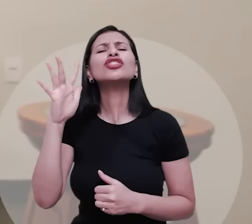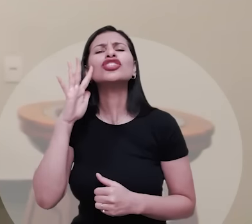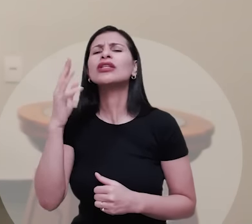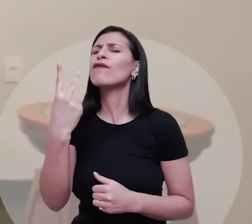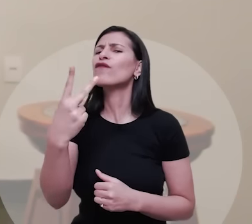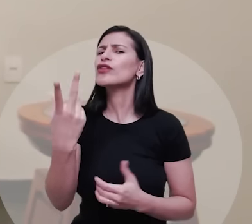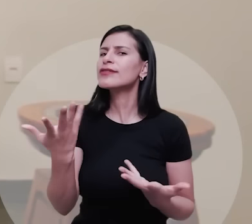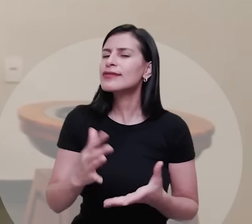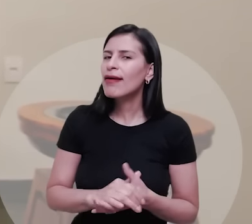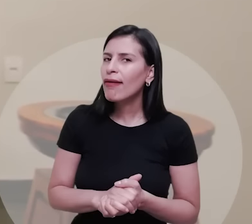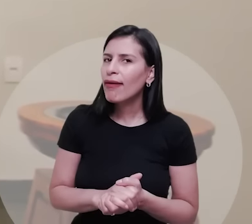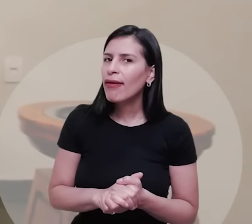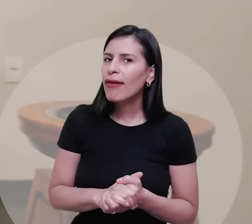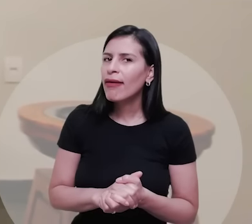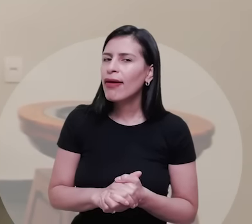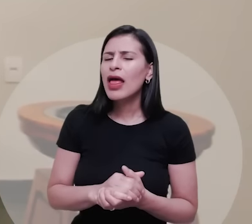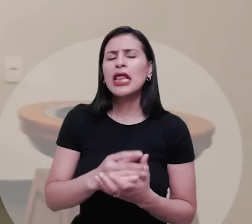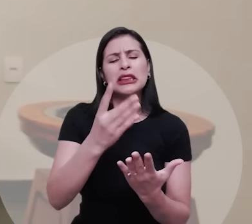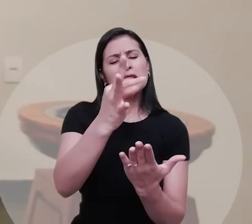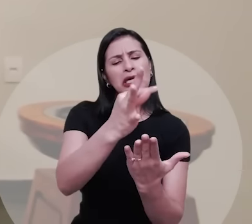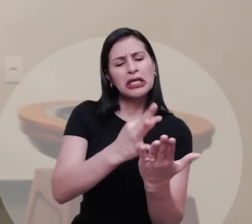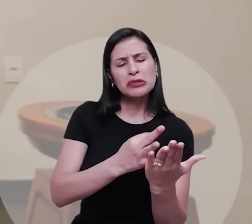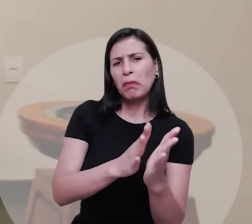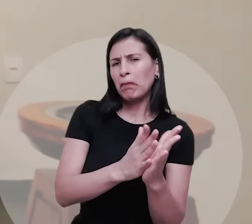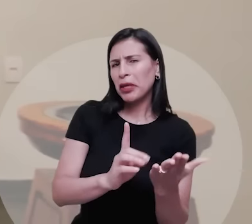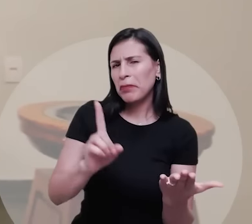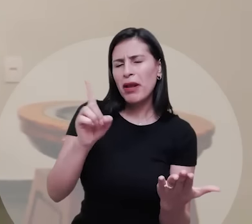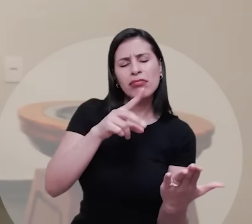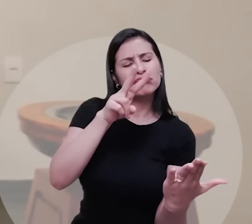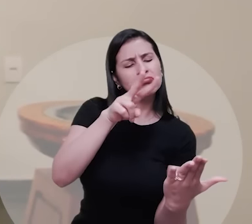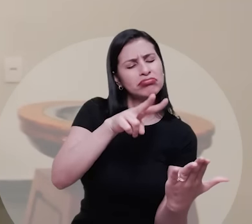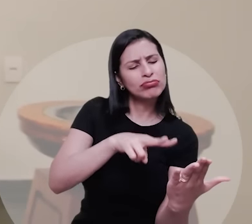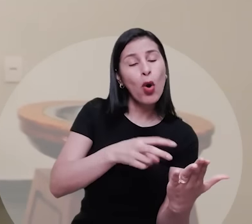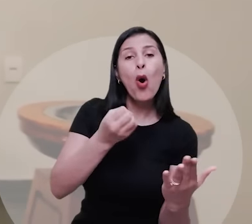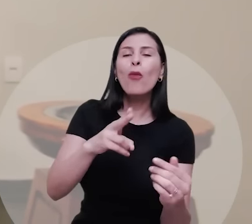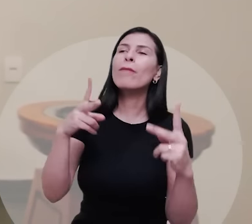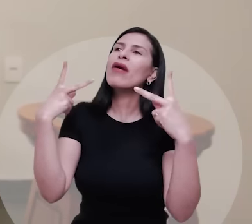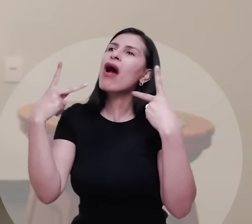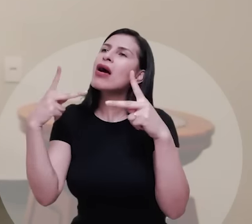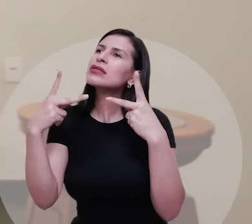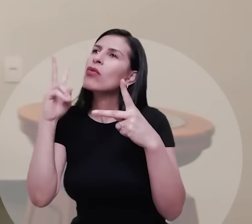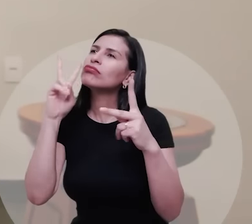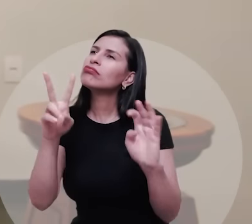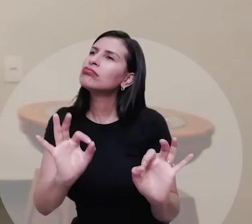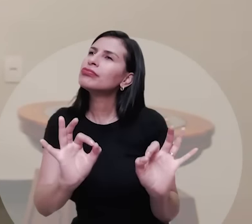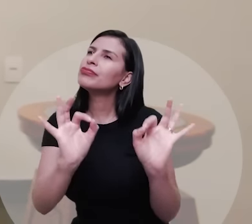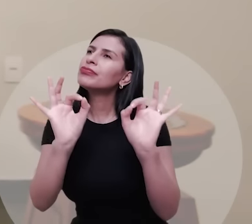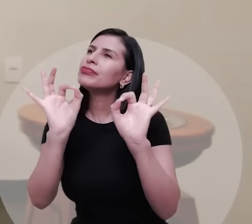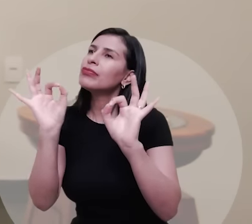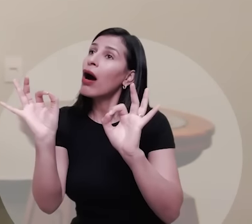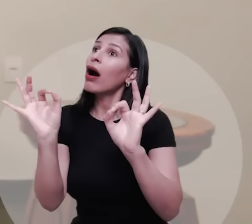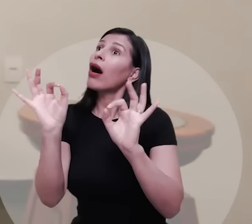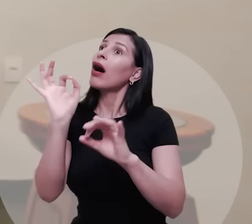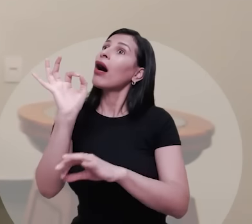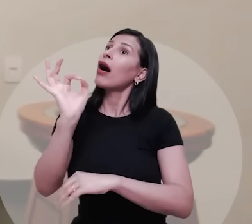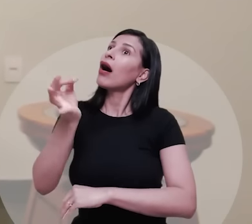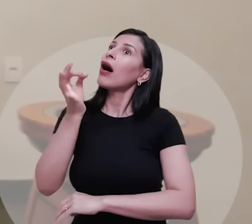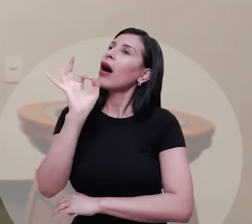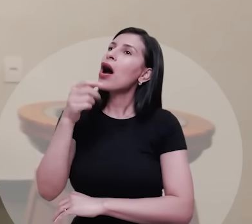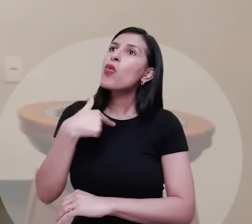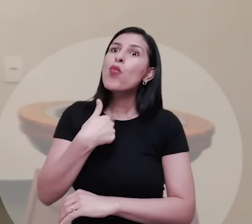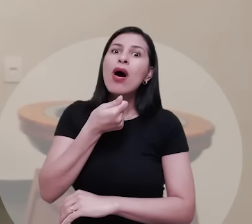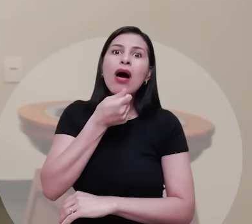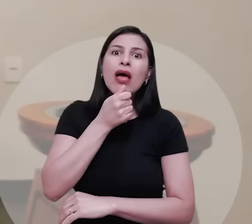texto bíblico ou ouviu uma pregação e se deu conta: nossa, mas eu não tinha percebido isso até